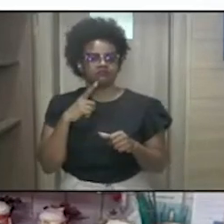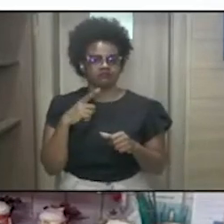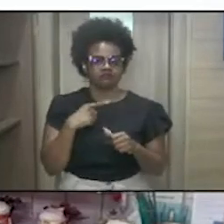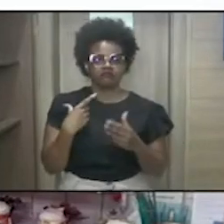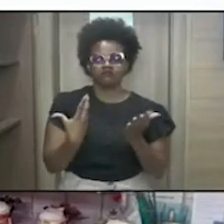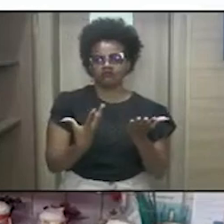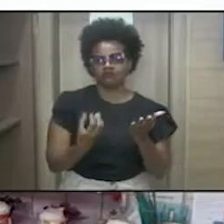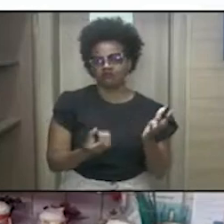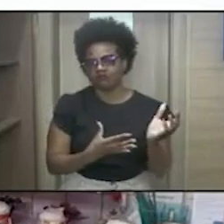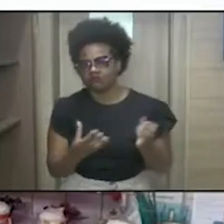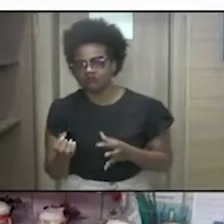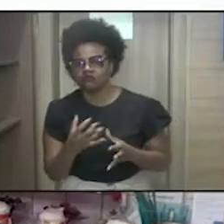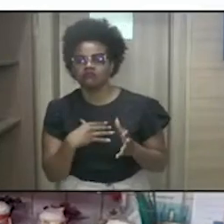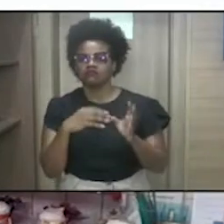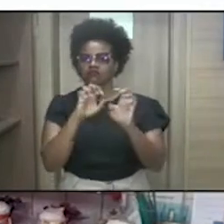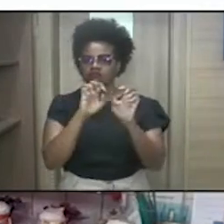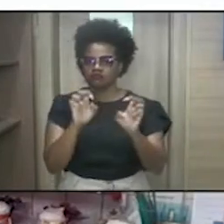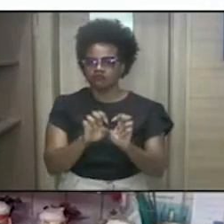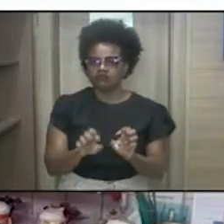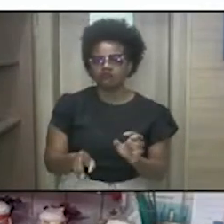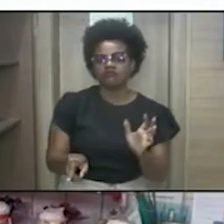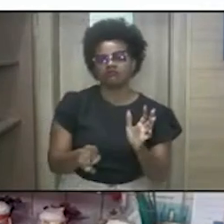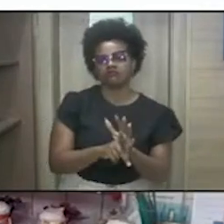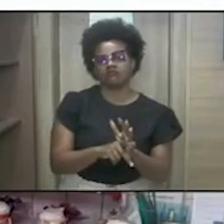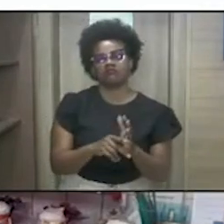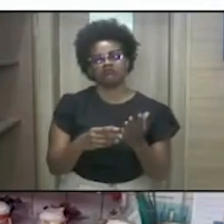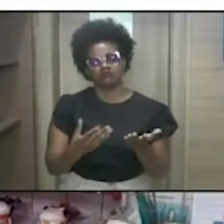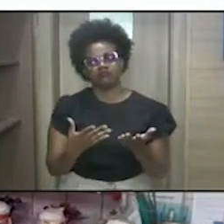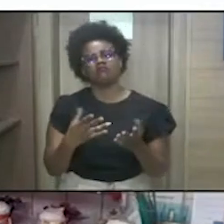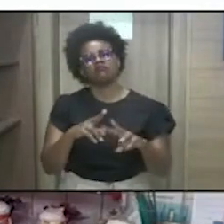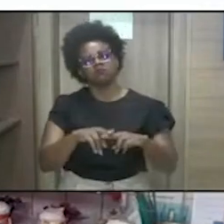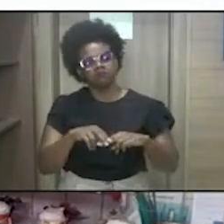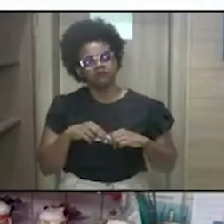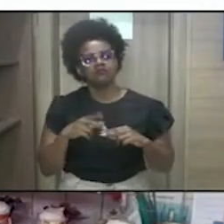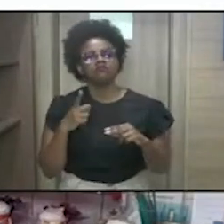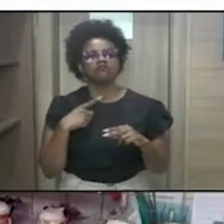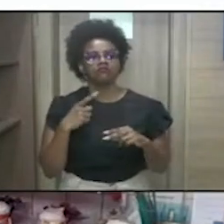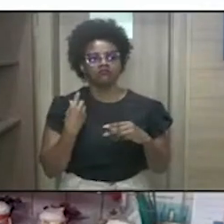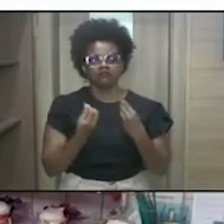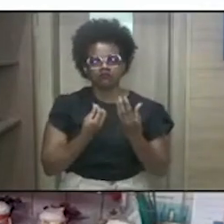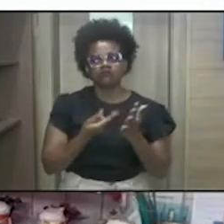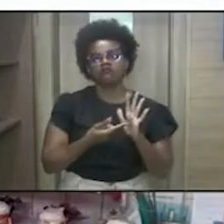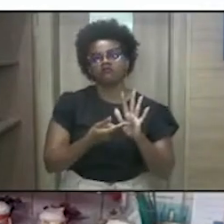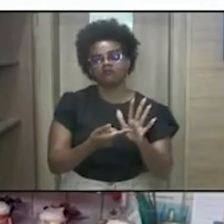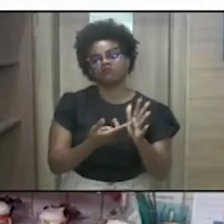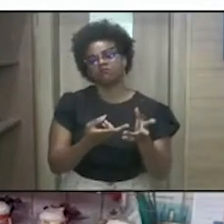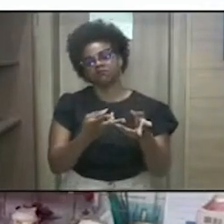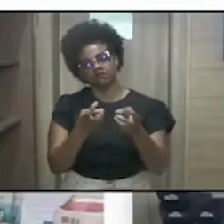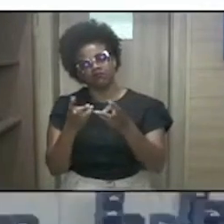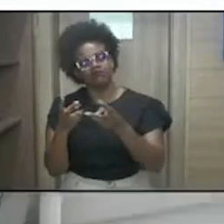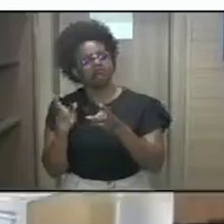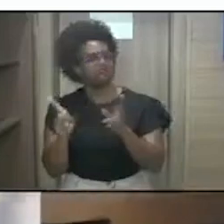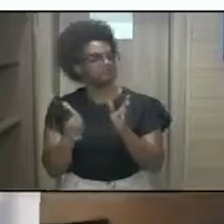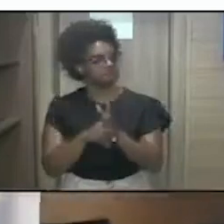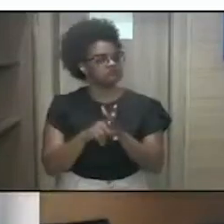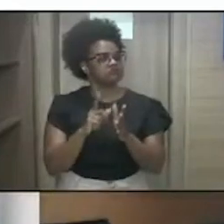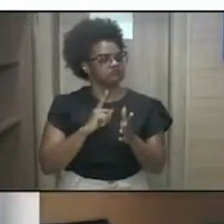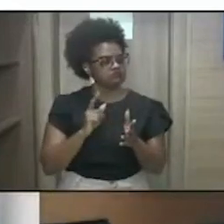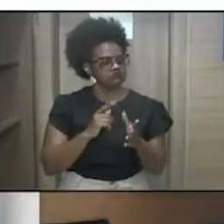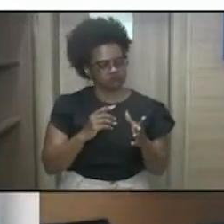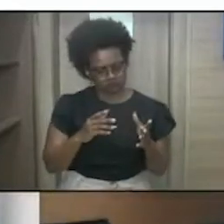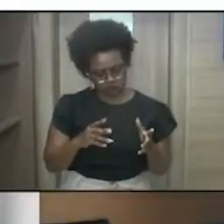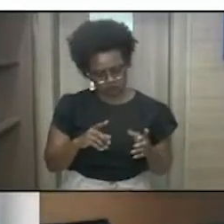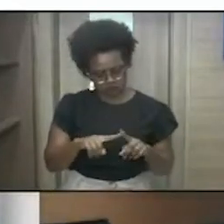de modernizar a infraestrutura desses laboratórios. Então, isso também é uma questão que aparece relacionado ao laboratório